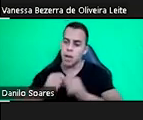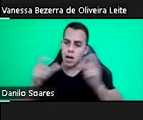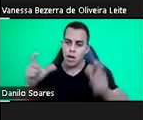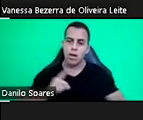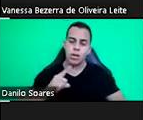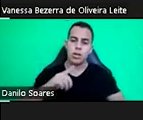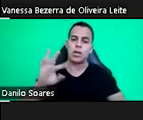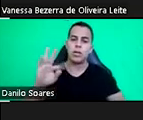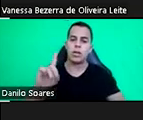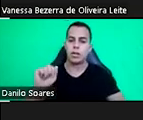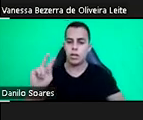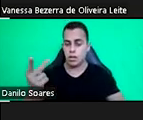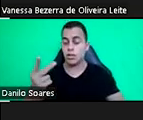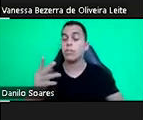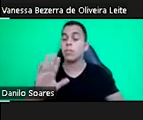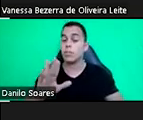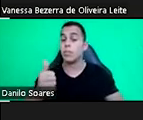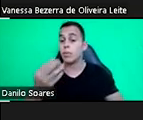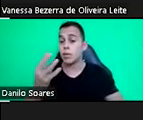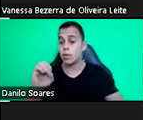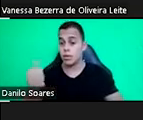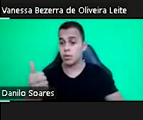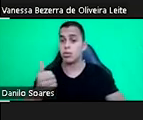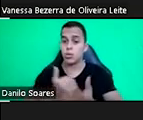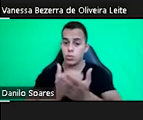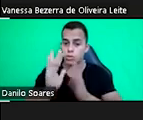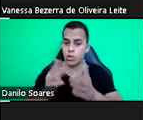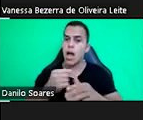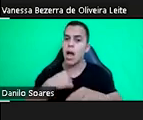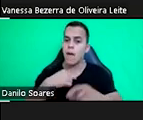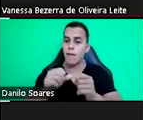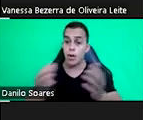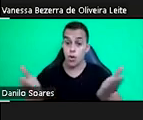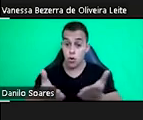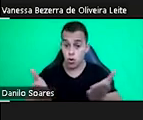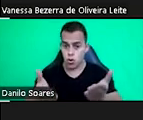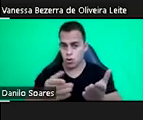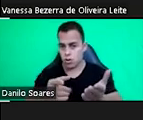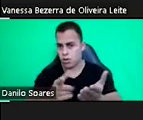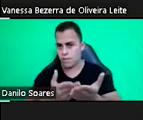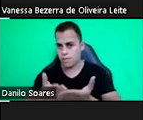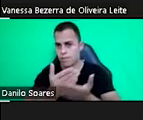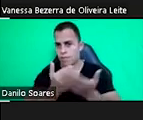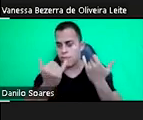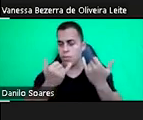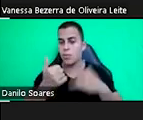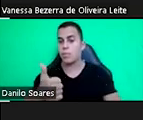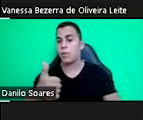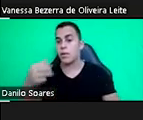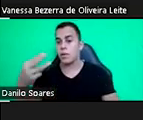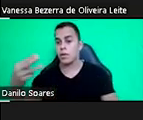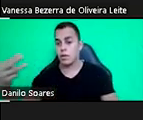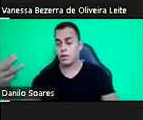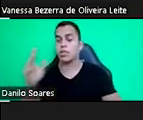Desses, 1.401 já começaram o protocolo. Eu atualizei esses dados hoje, tá? 1.133 já finalizaram a primeira parte